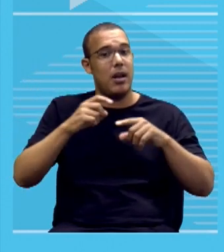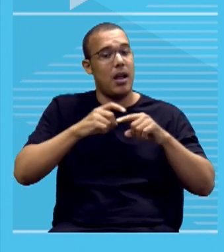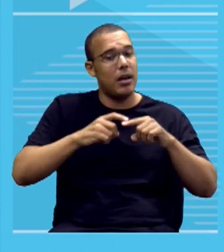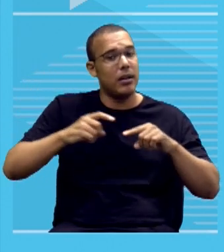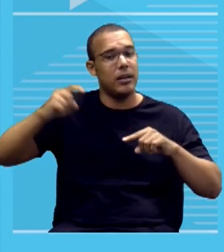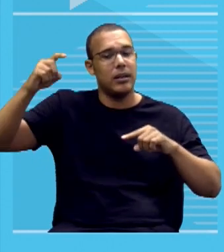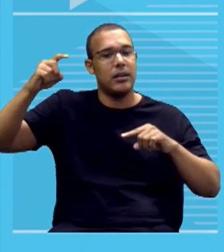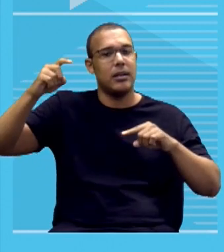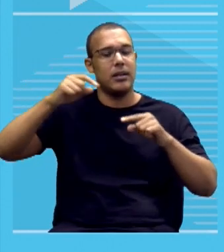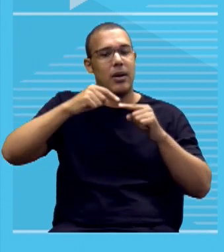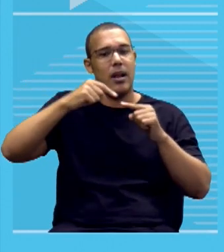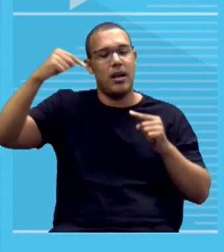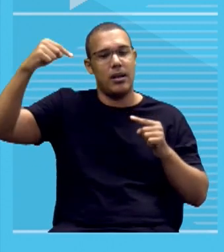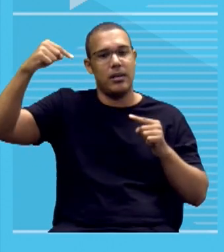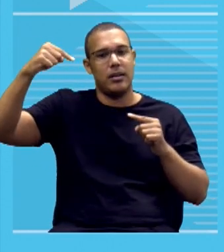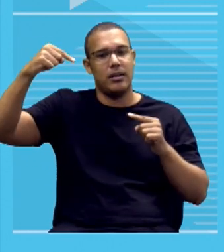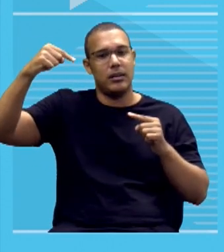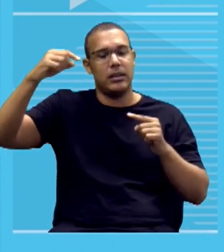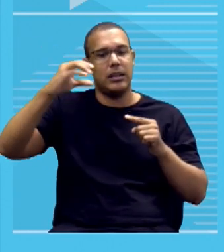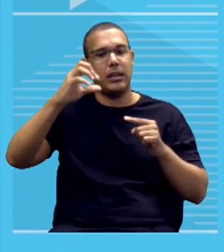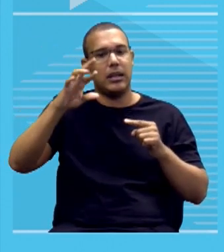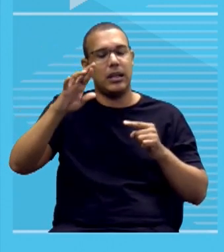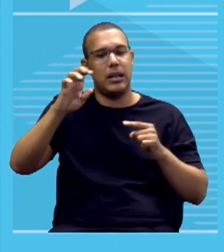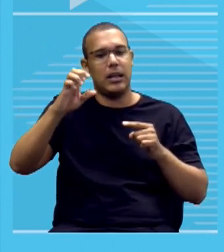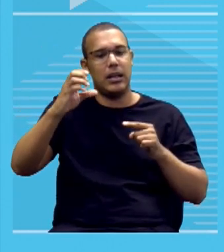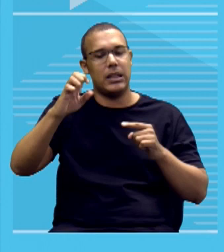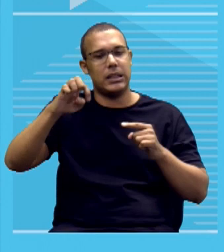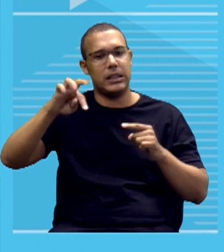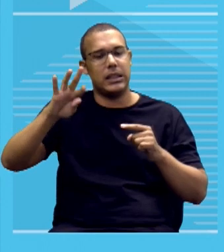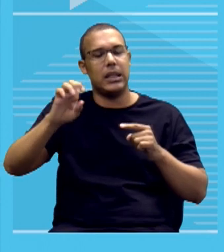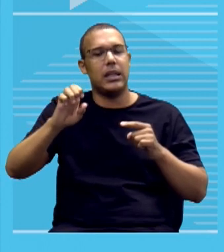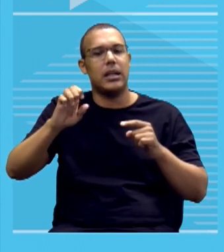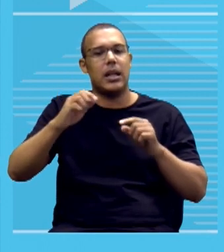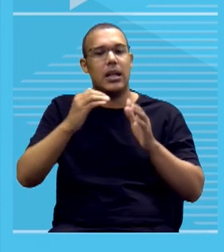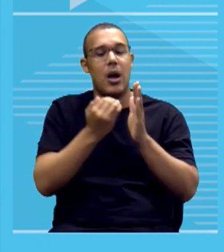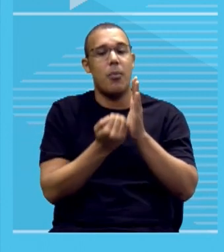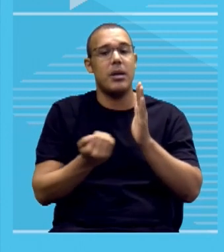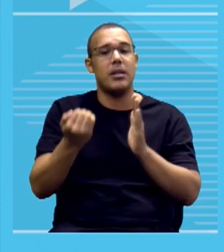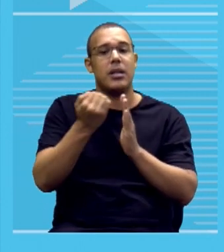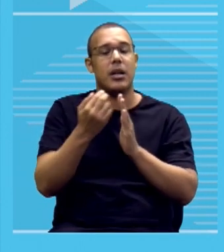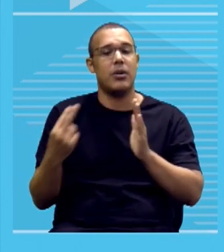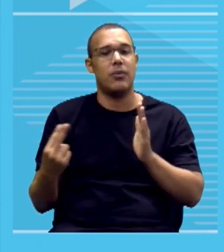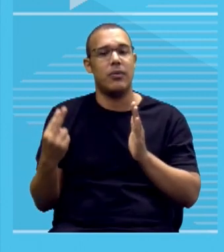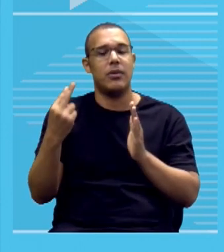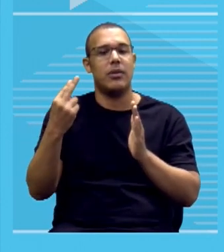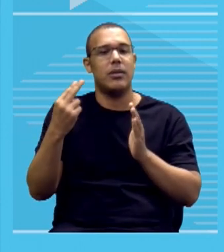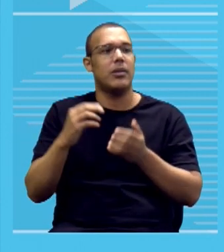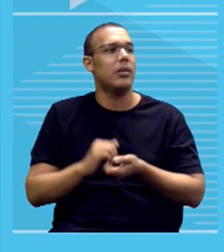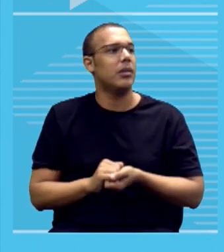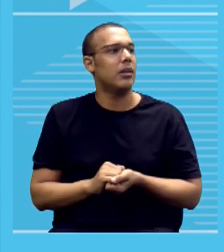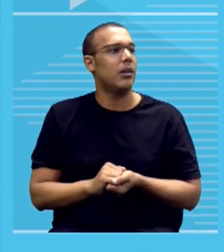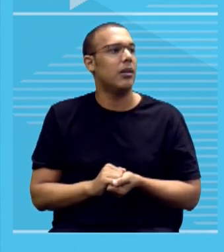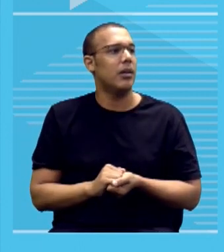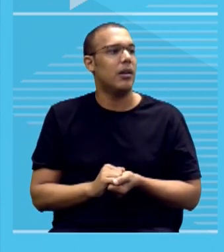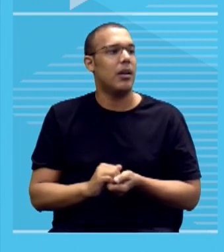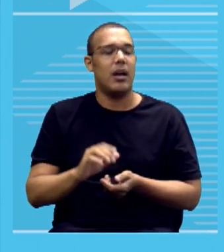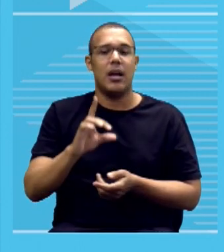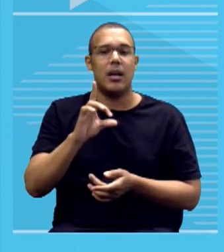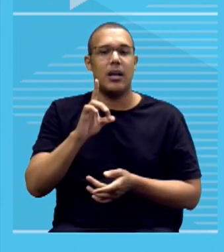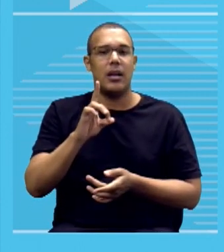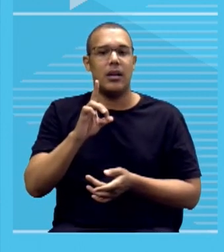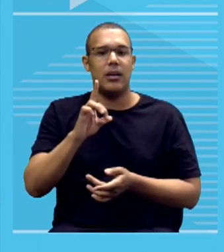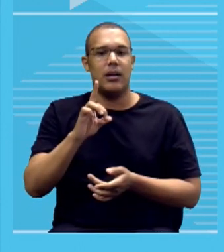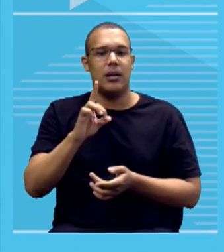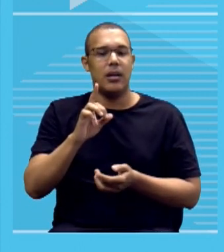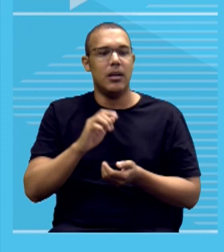Então, ela é uma reta o quê? Crescente. Ela está aumentando o valor dela. Foi o que disse a letra D. A curva característica